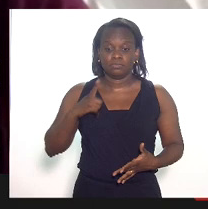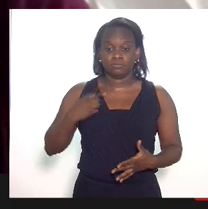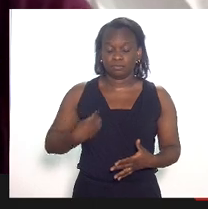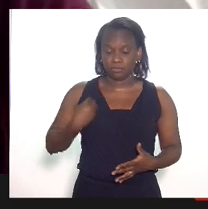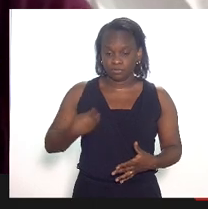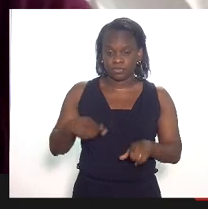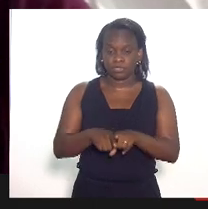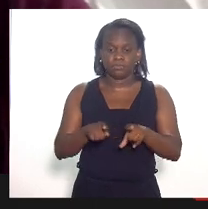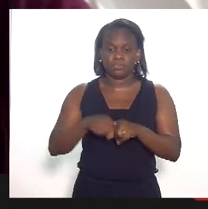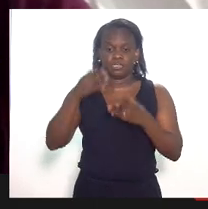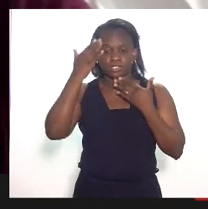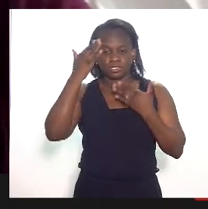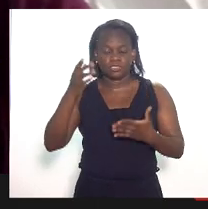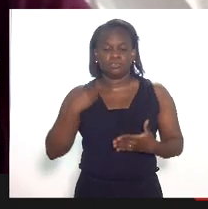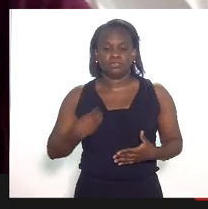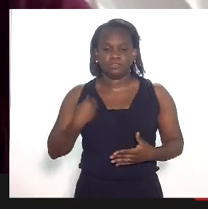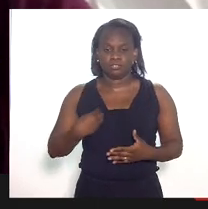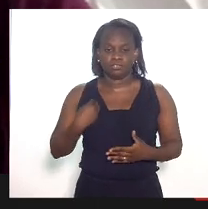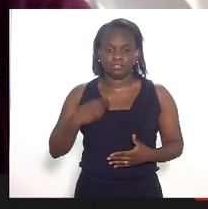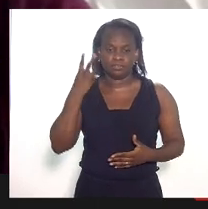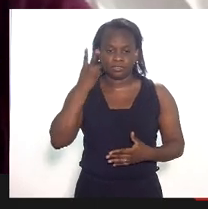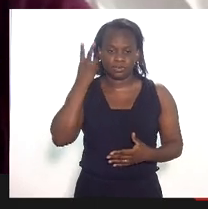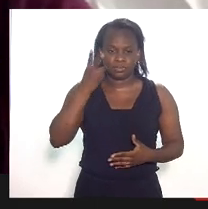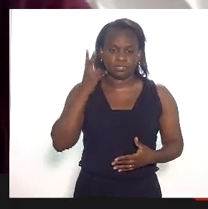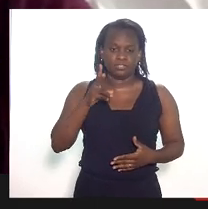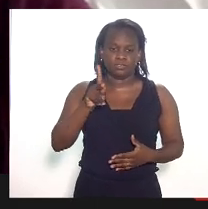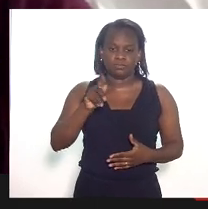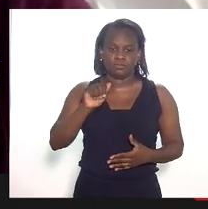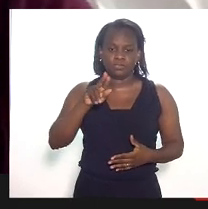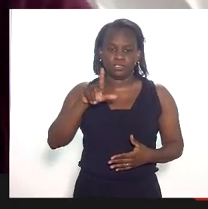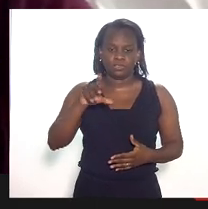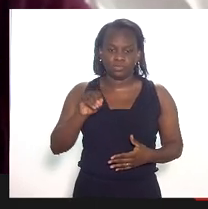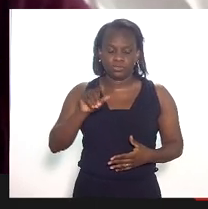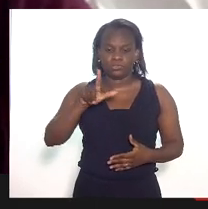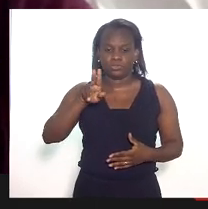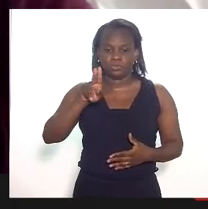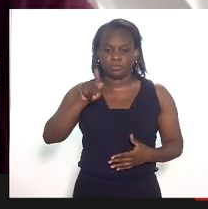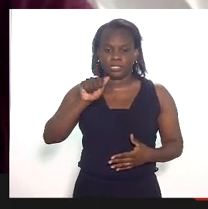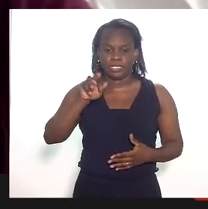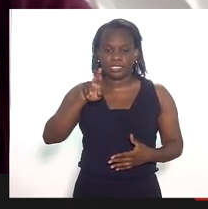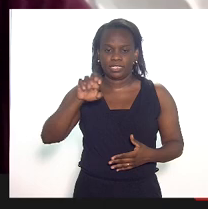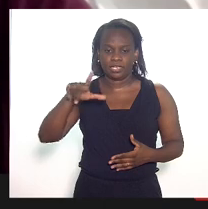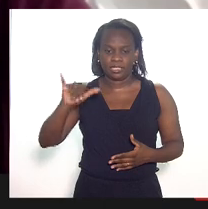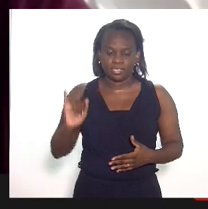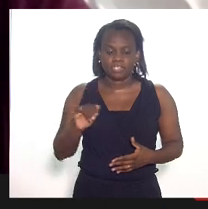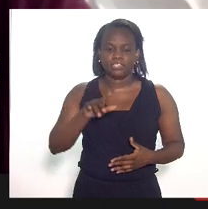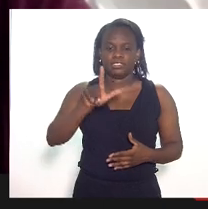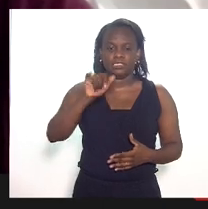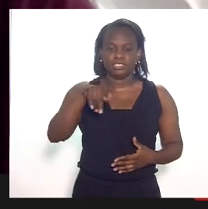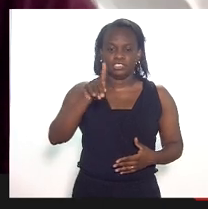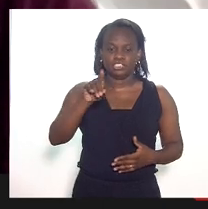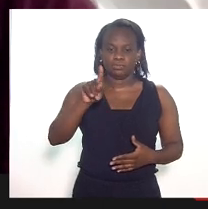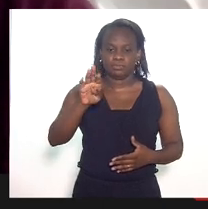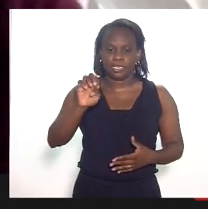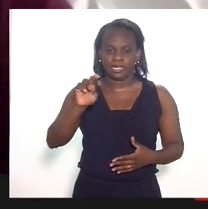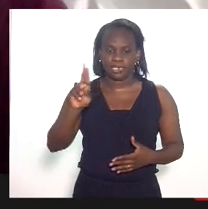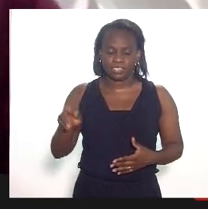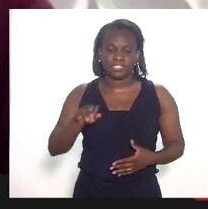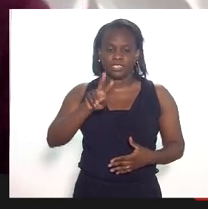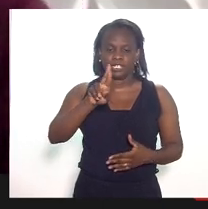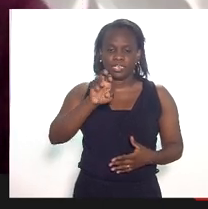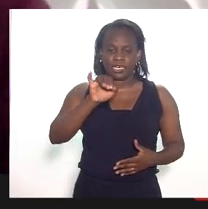e agradecer a presença do vereador Paulo Sérgio Luparelli, vereador Lindberg, vereador Raymond